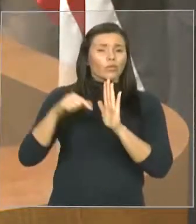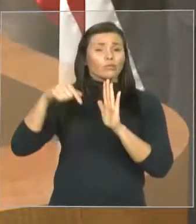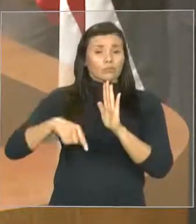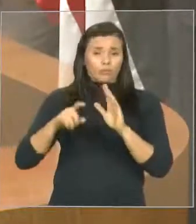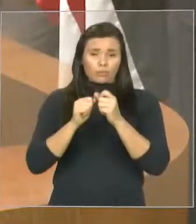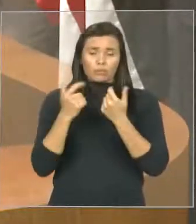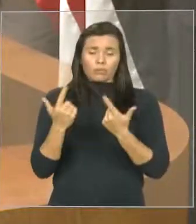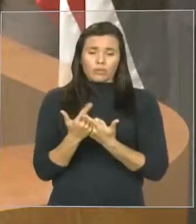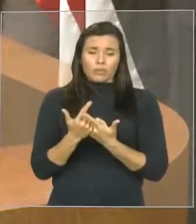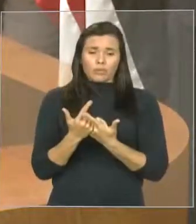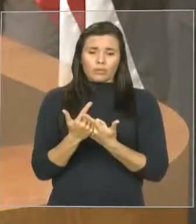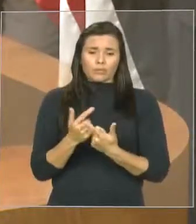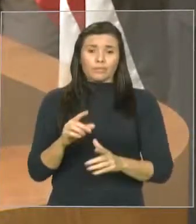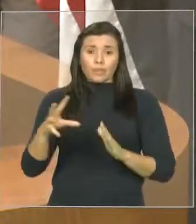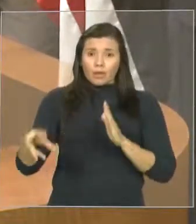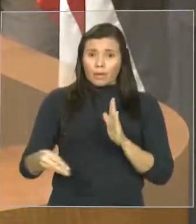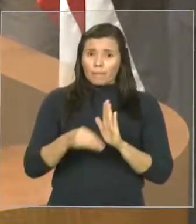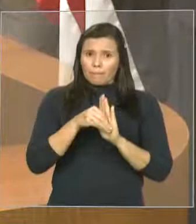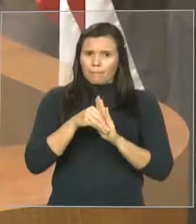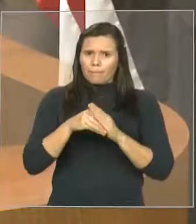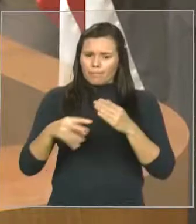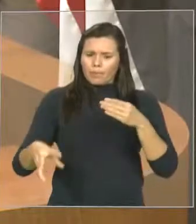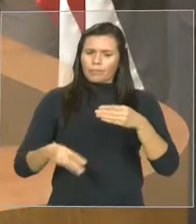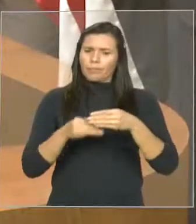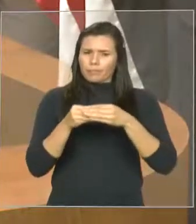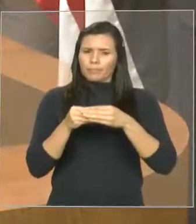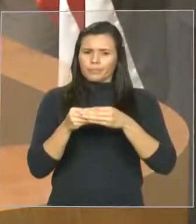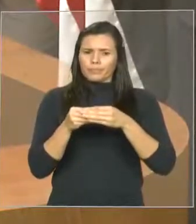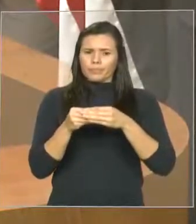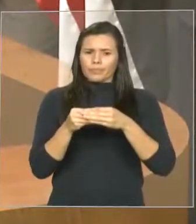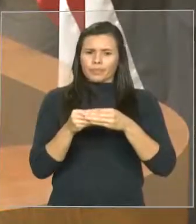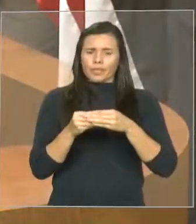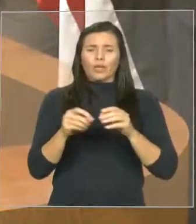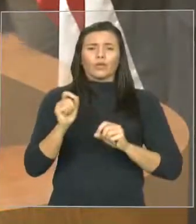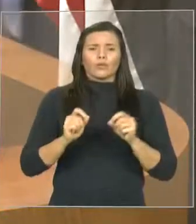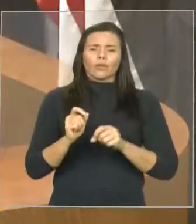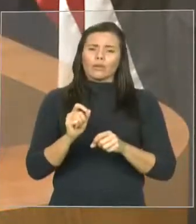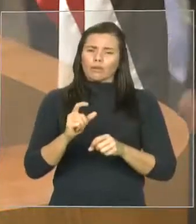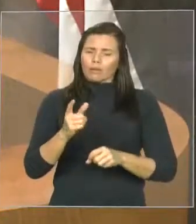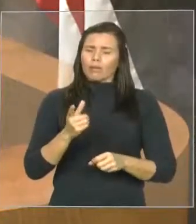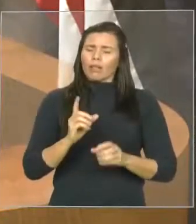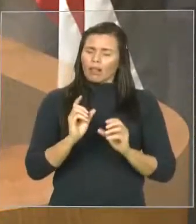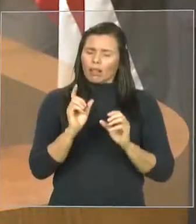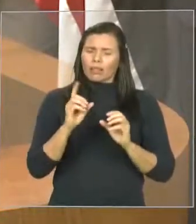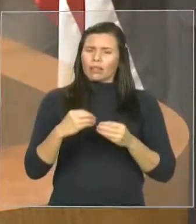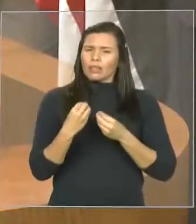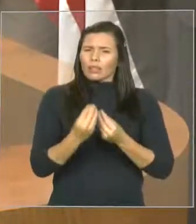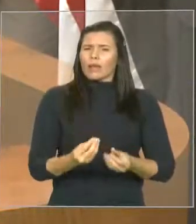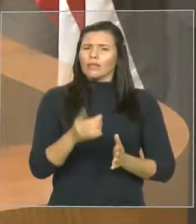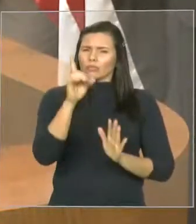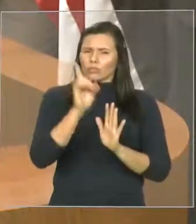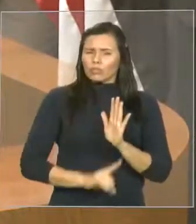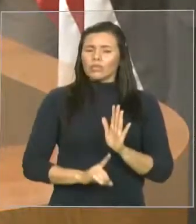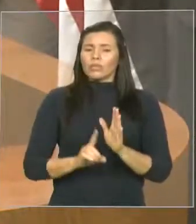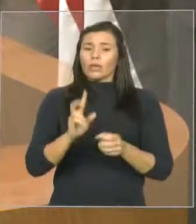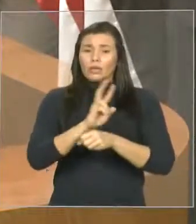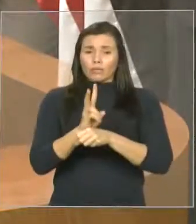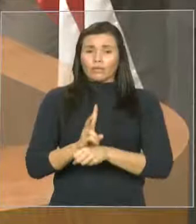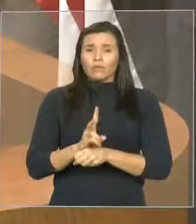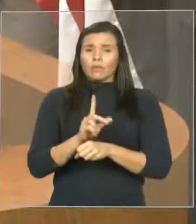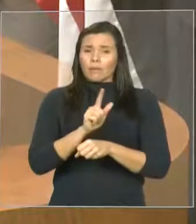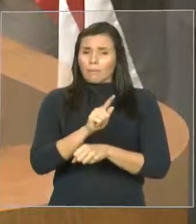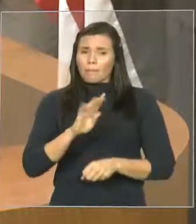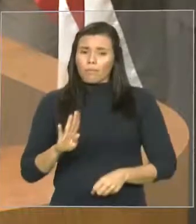Paz. A emenda que inclui a Defensoria Pública no Conselho só foi publicada hoje no Diário